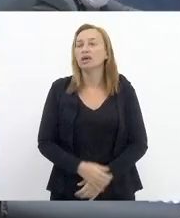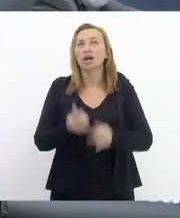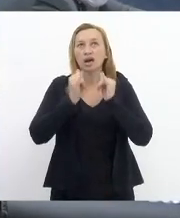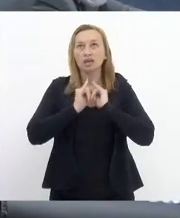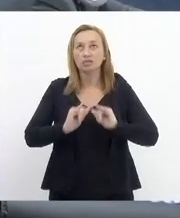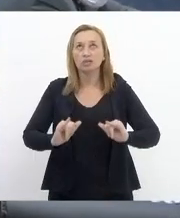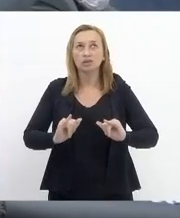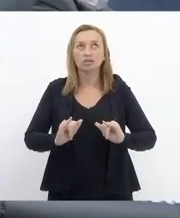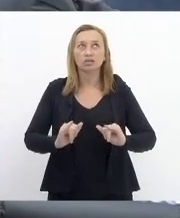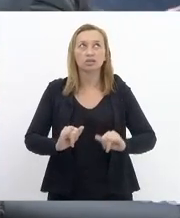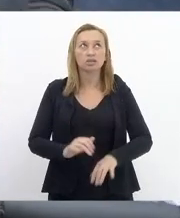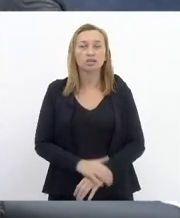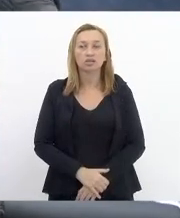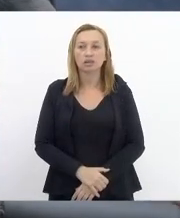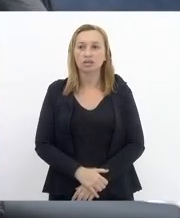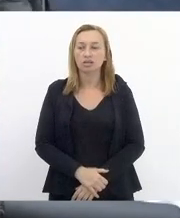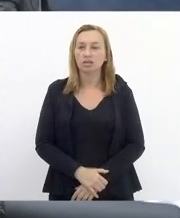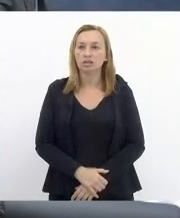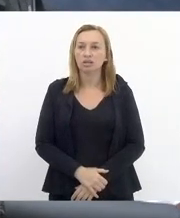Anuncio.